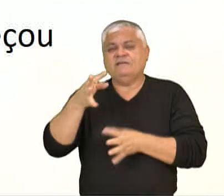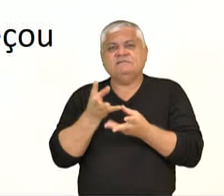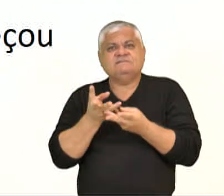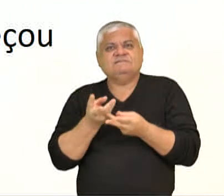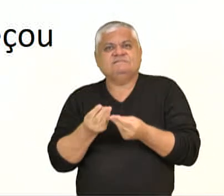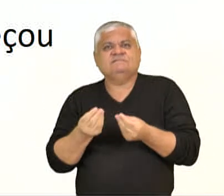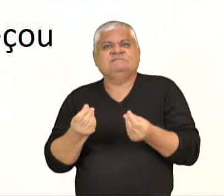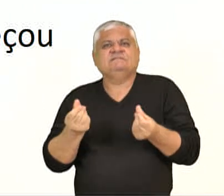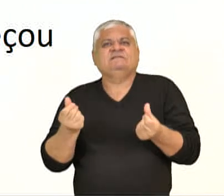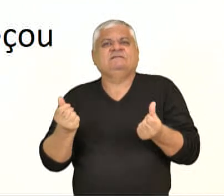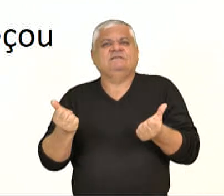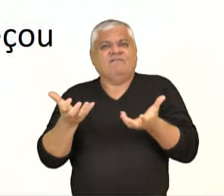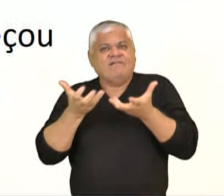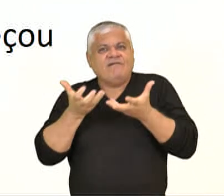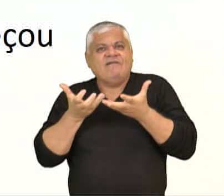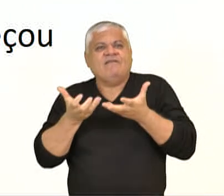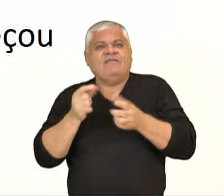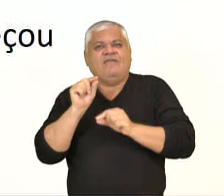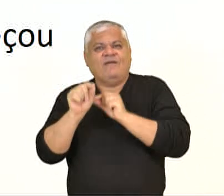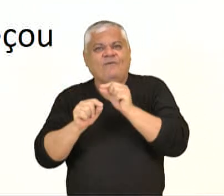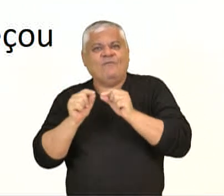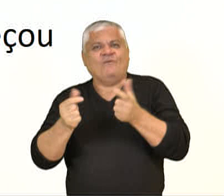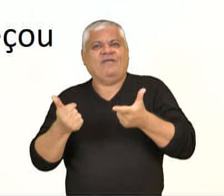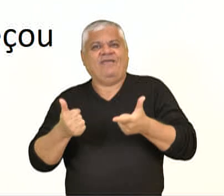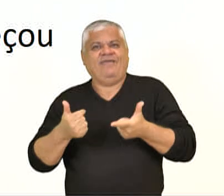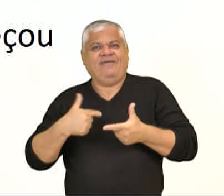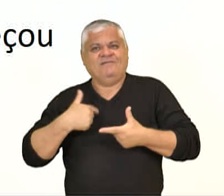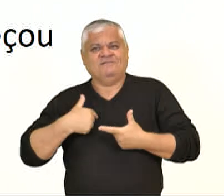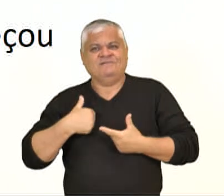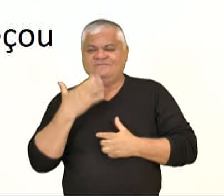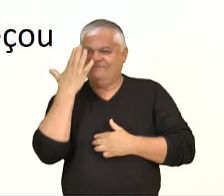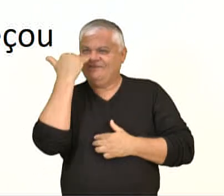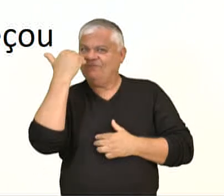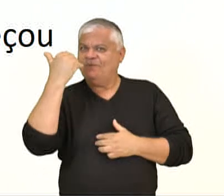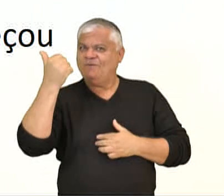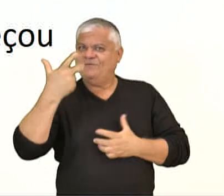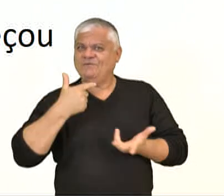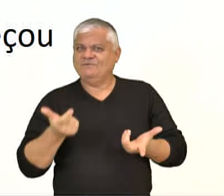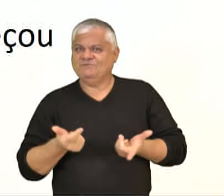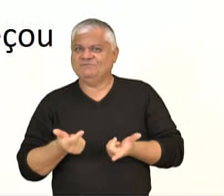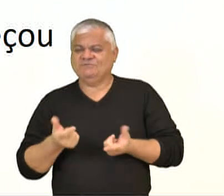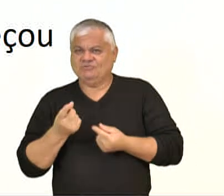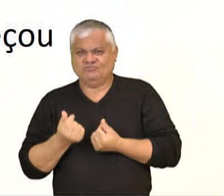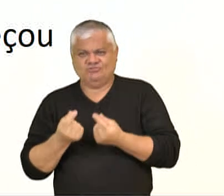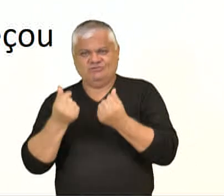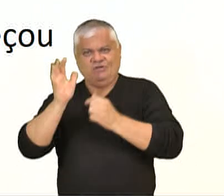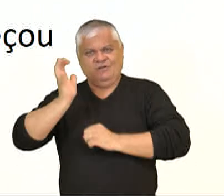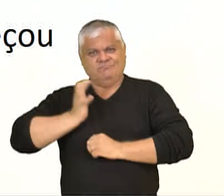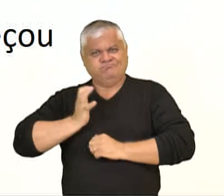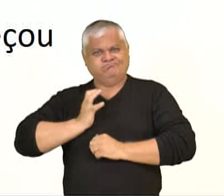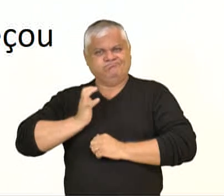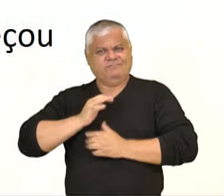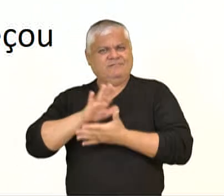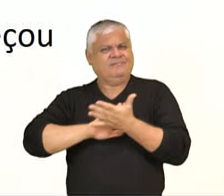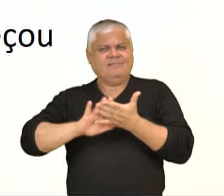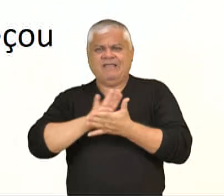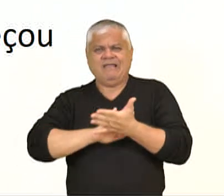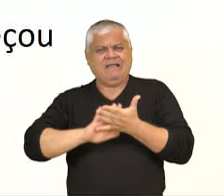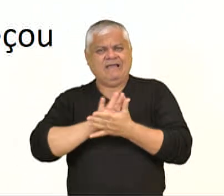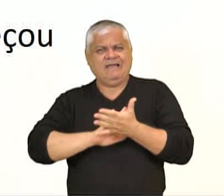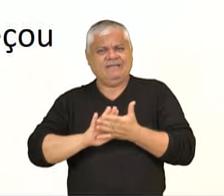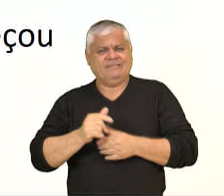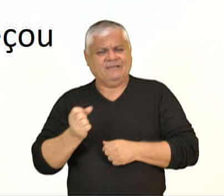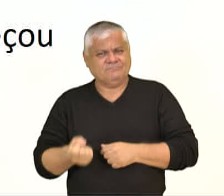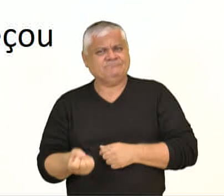aplicar-se, a progressivo, jeitoso afã. A bonança nada tem a ver com a tempestade.